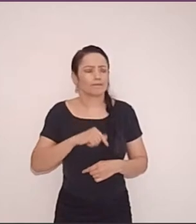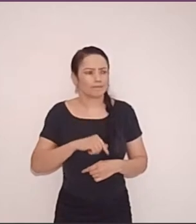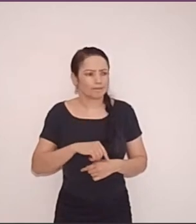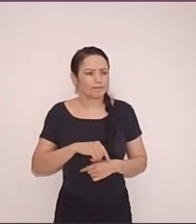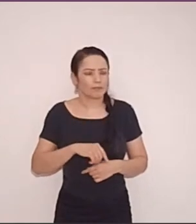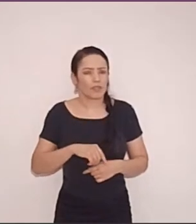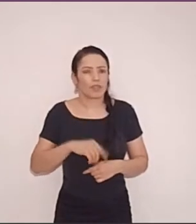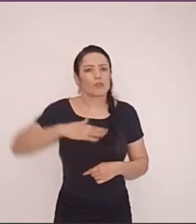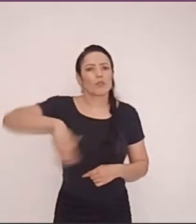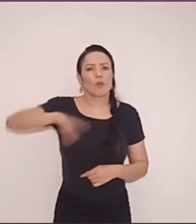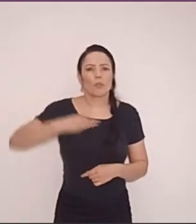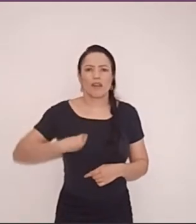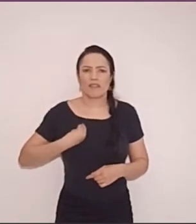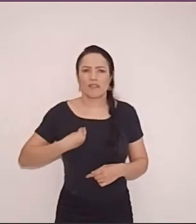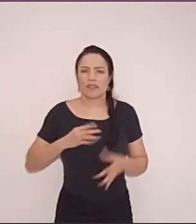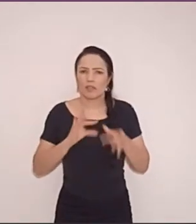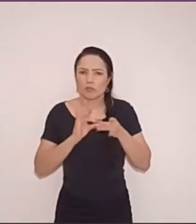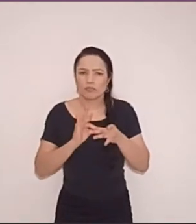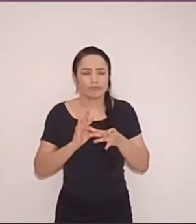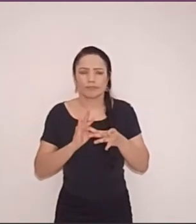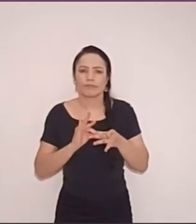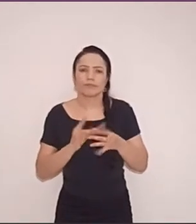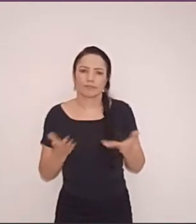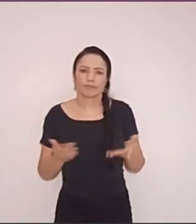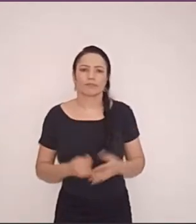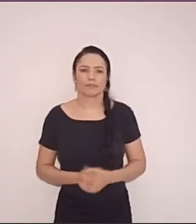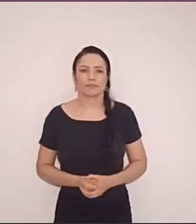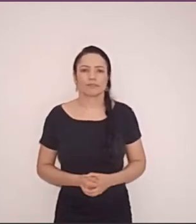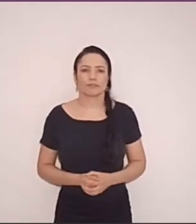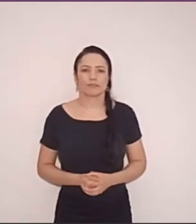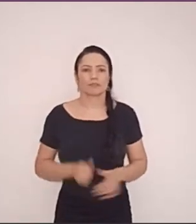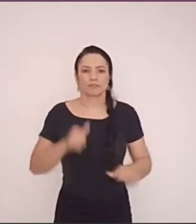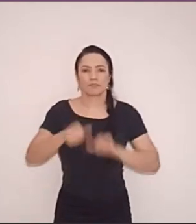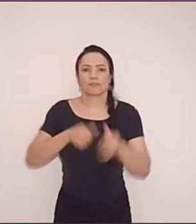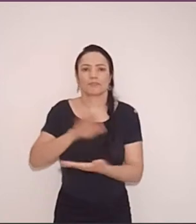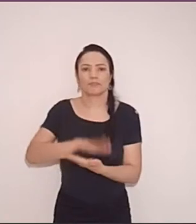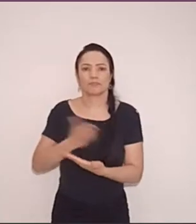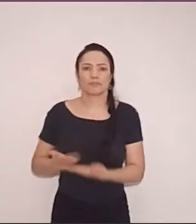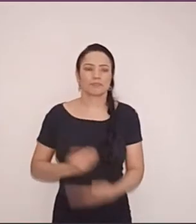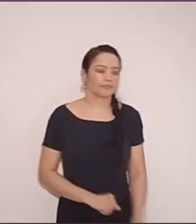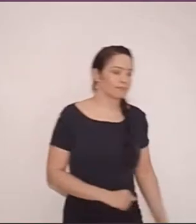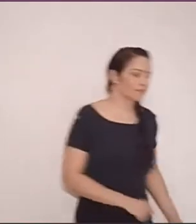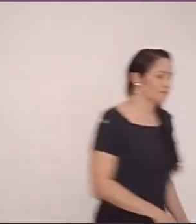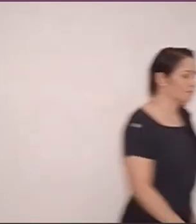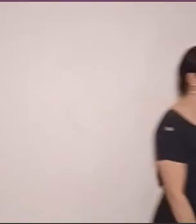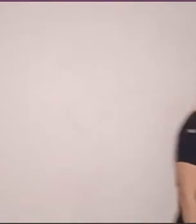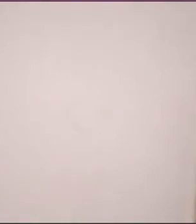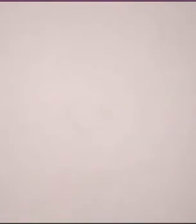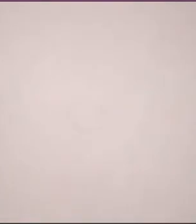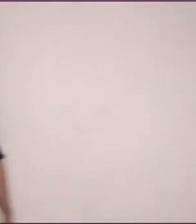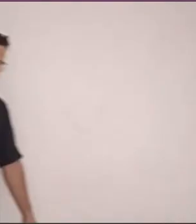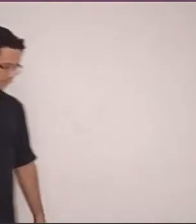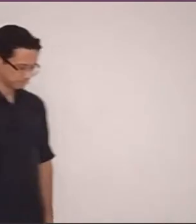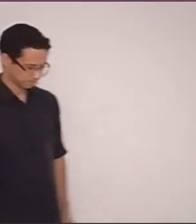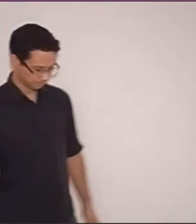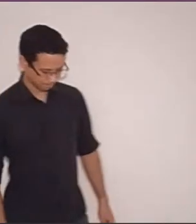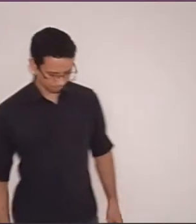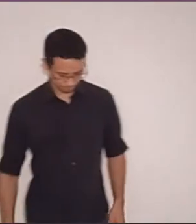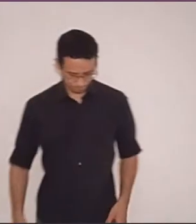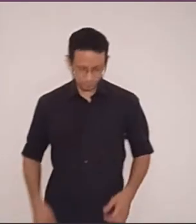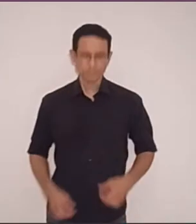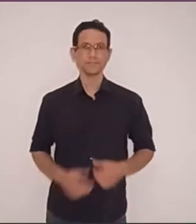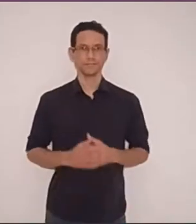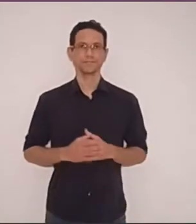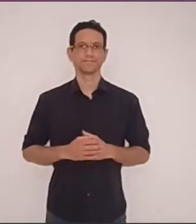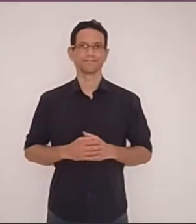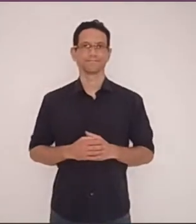com isso que maravilha Muito